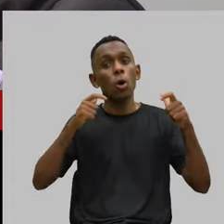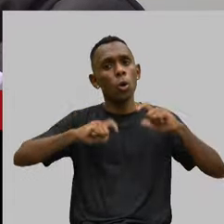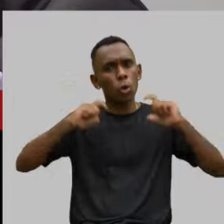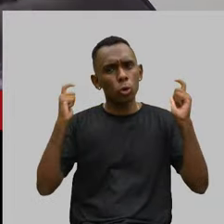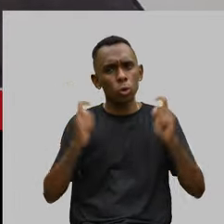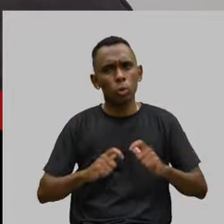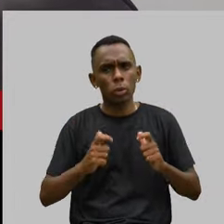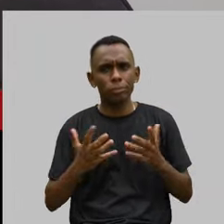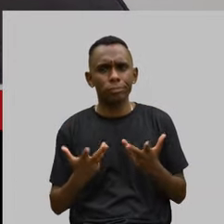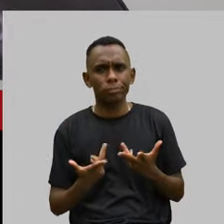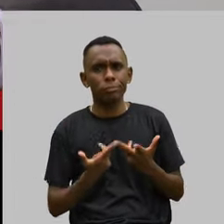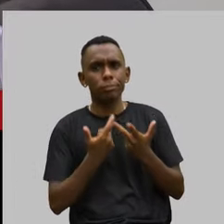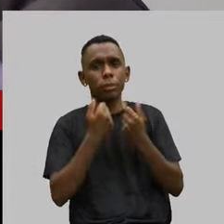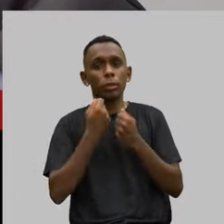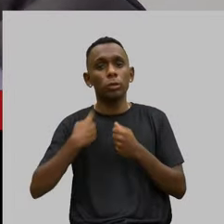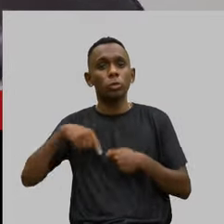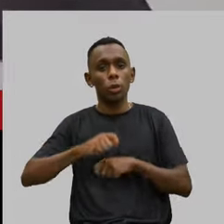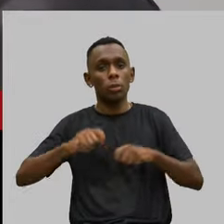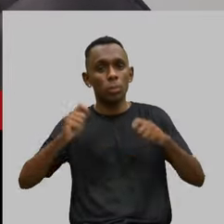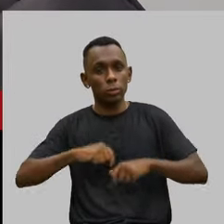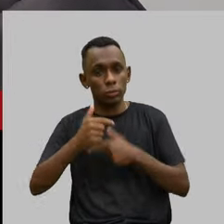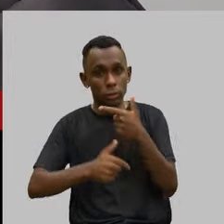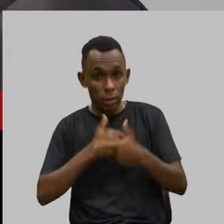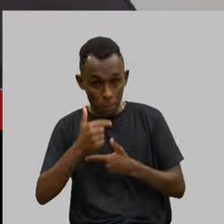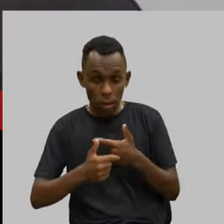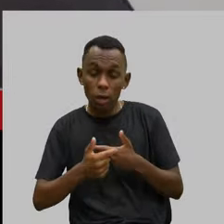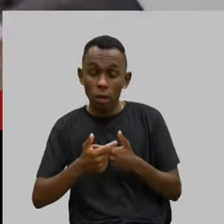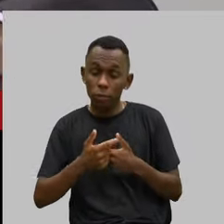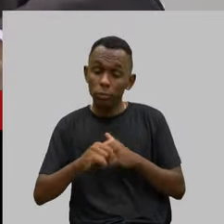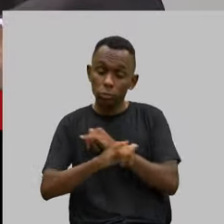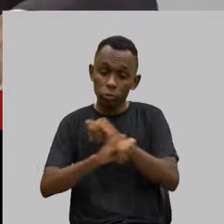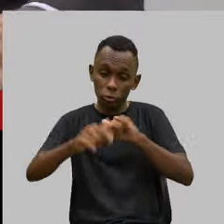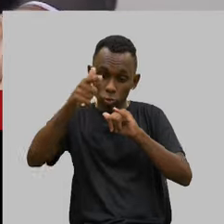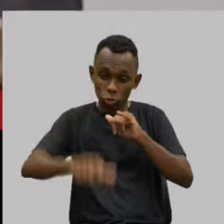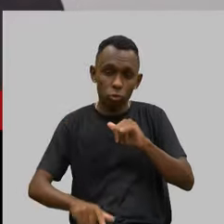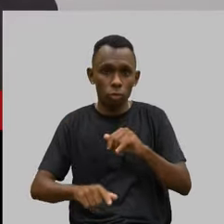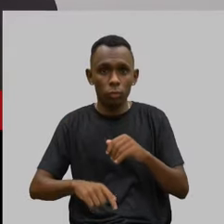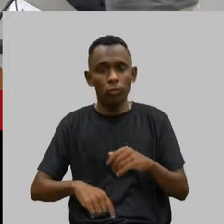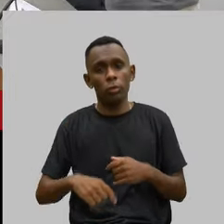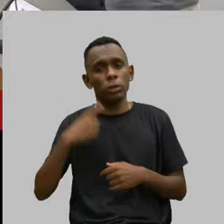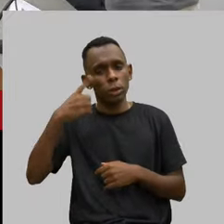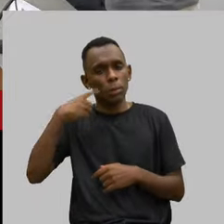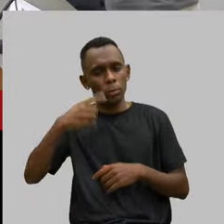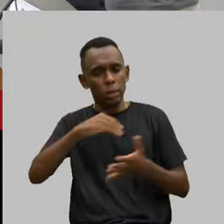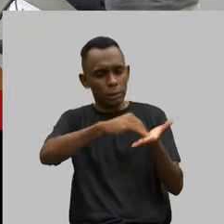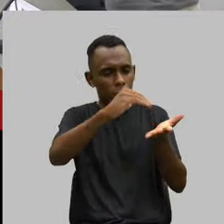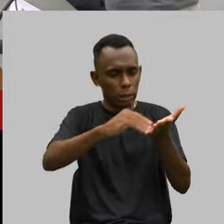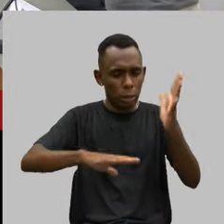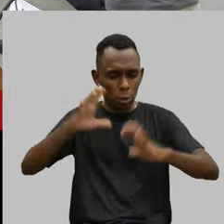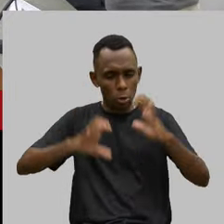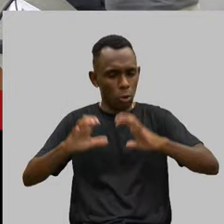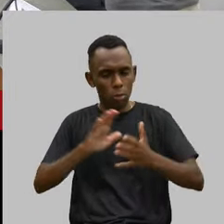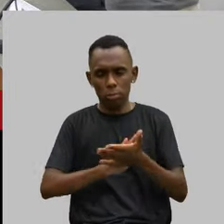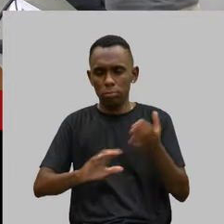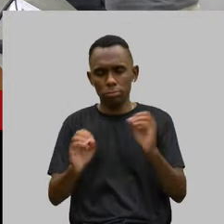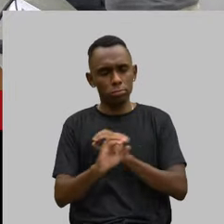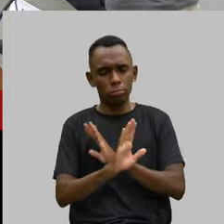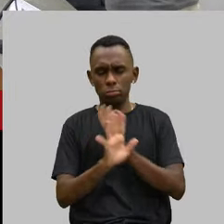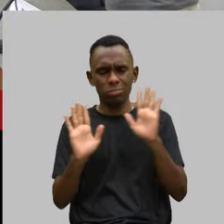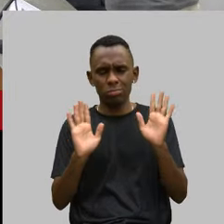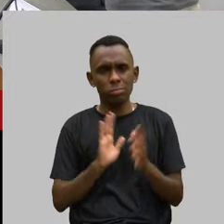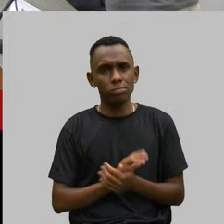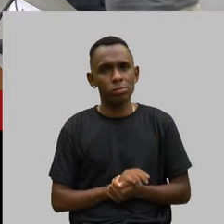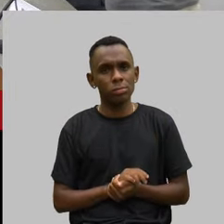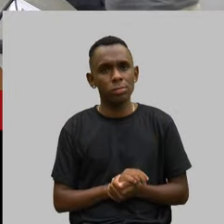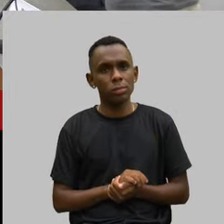mais espaço para que a gente possa trabalhar tranquilo e repito Deputado não mote secretário dando sequência aqui a nossa audiência e